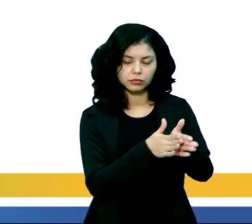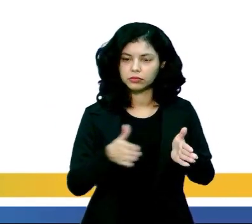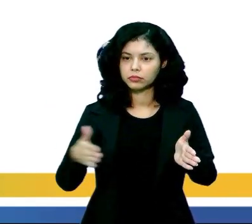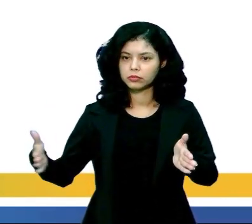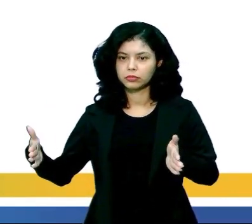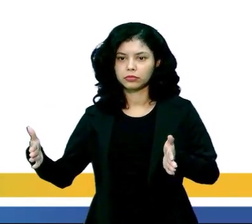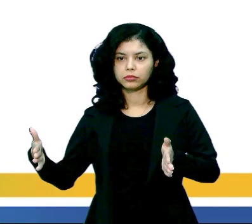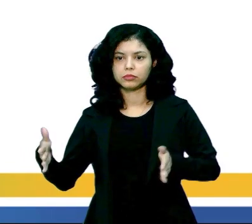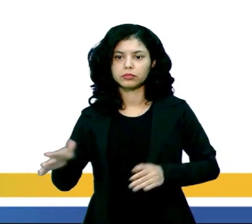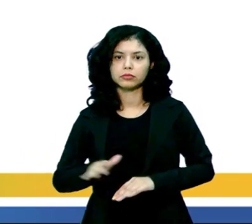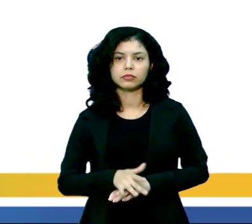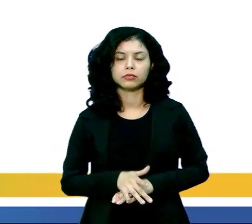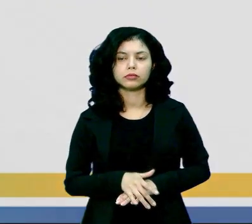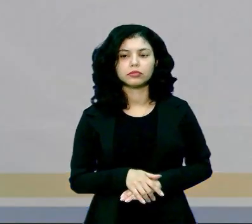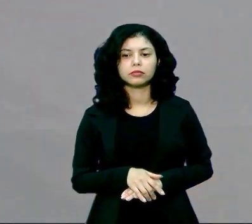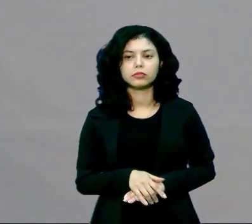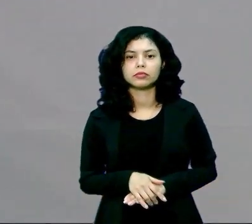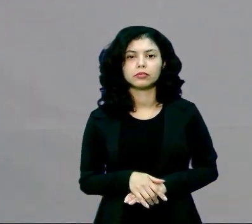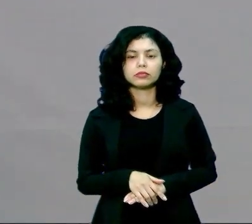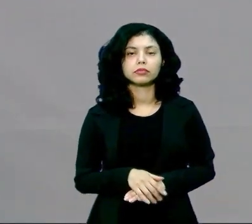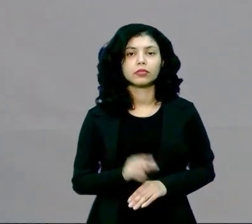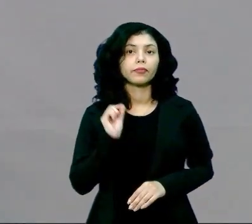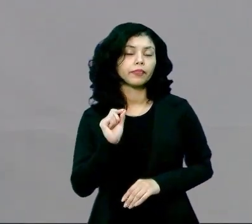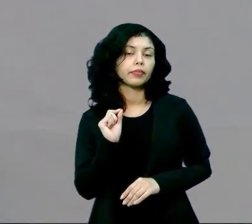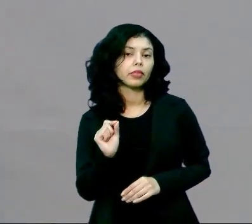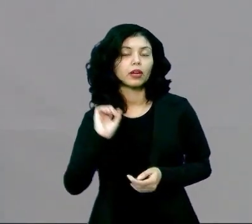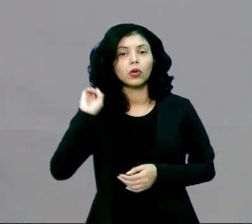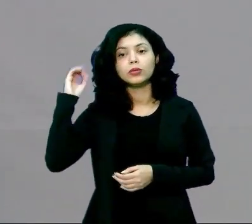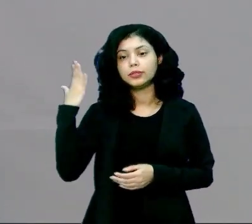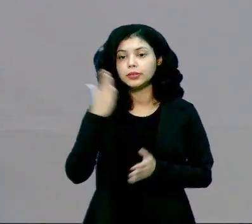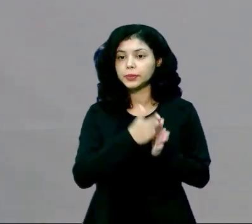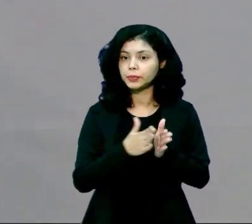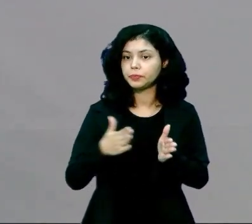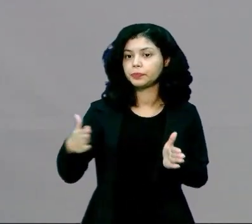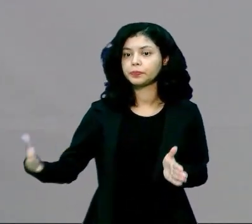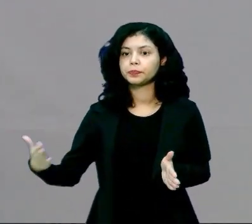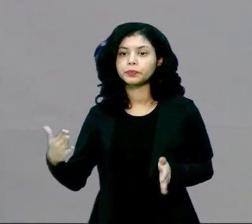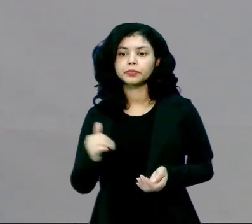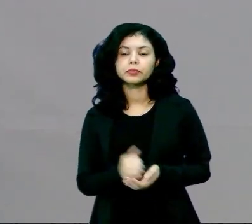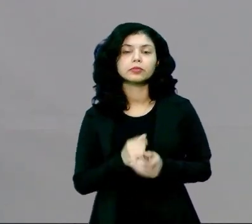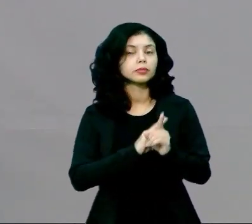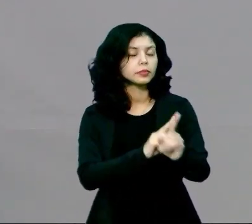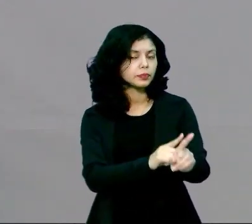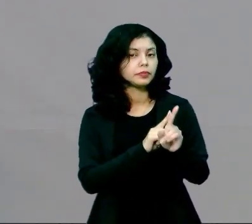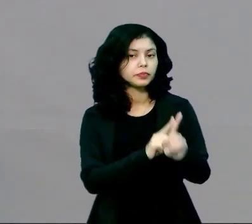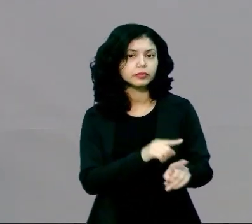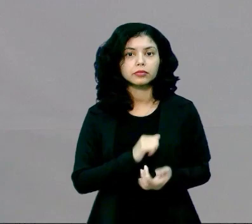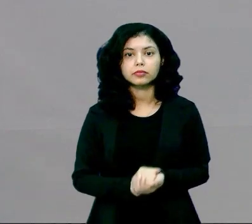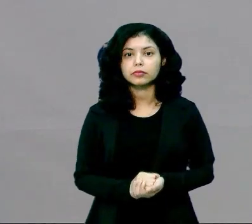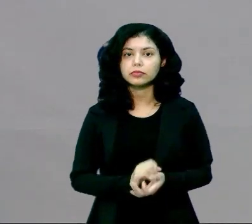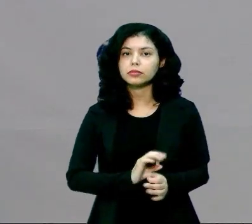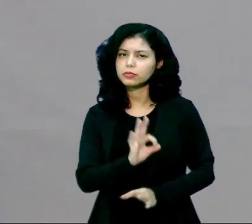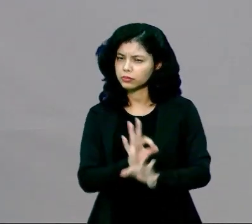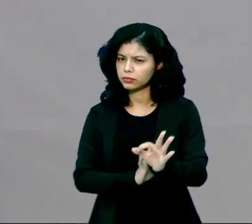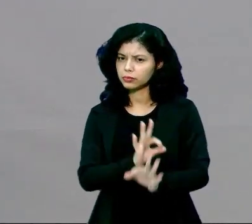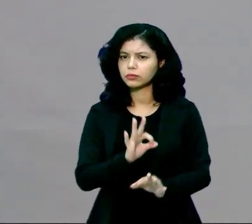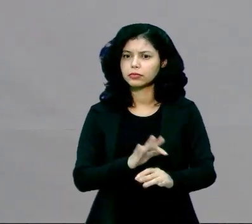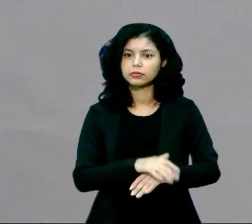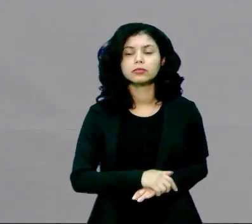acontecimentos, tá? E essa sucessão de acontecimento, ela segue, né, uma